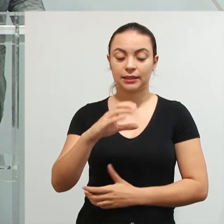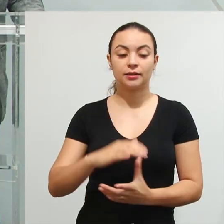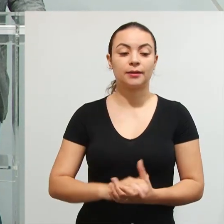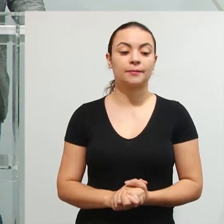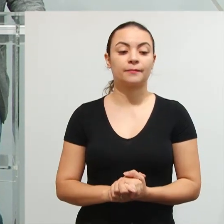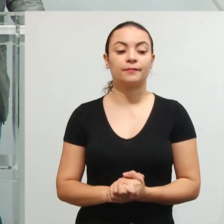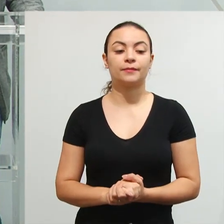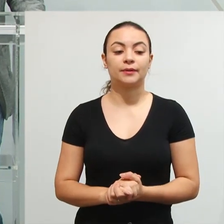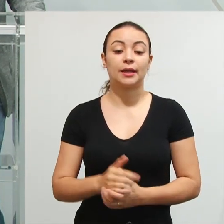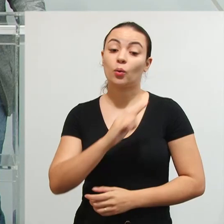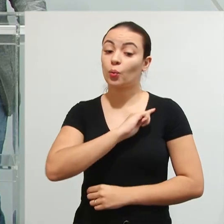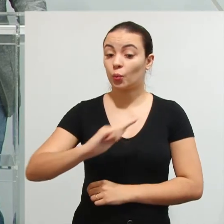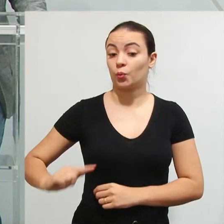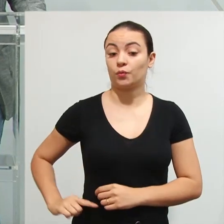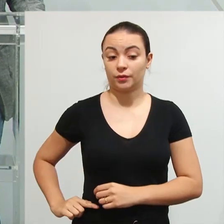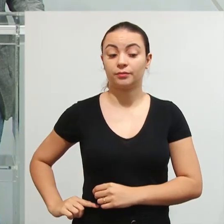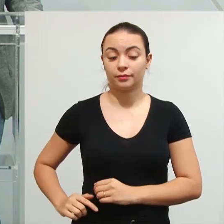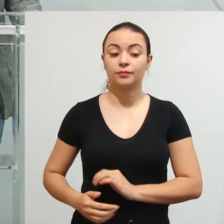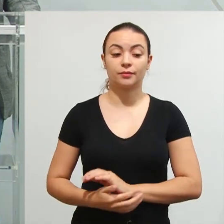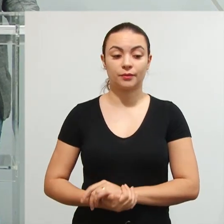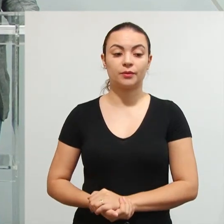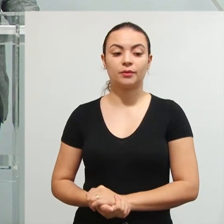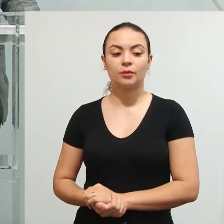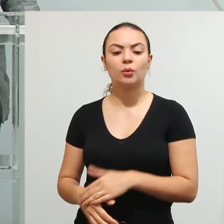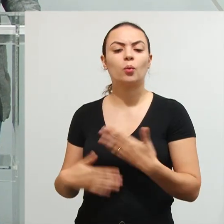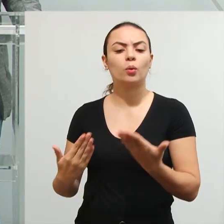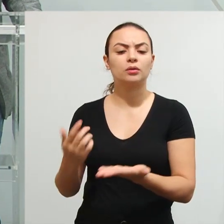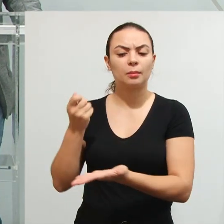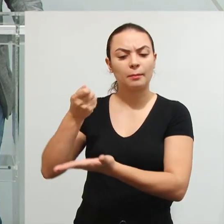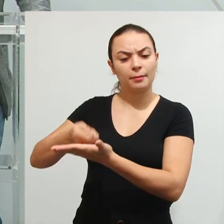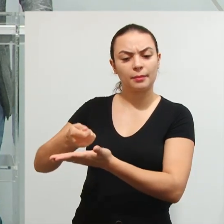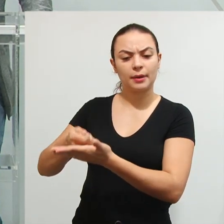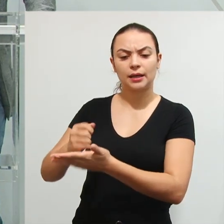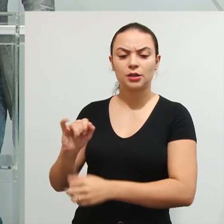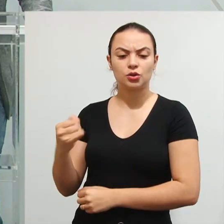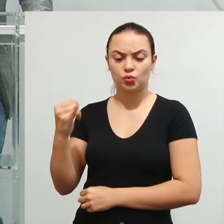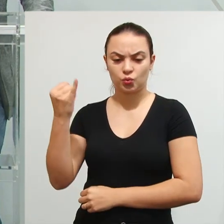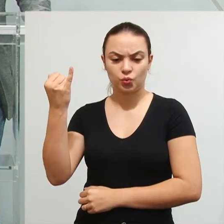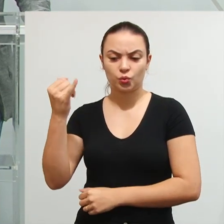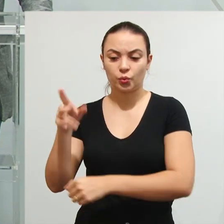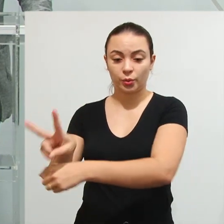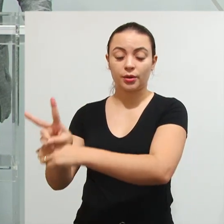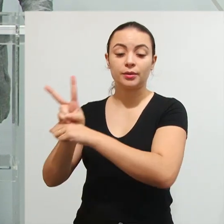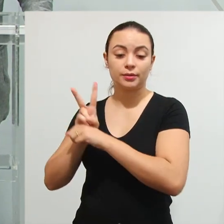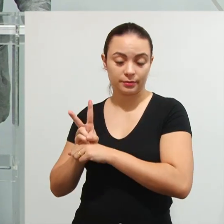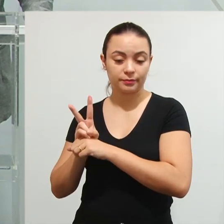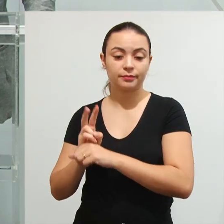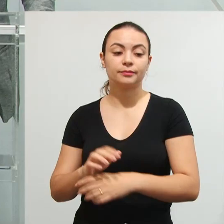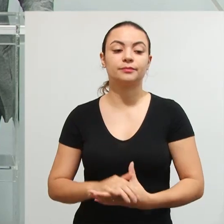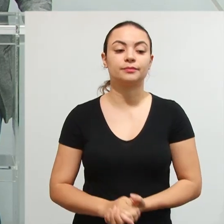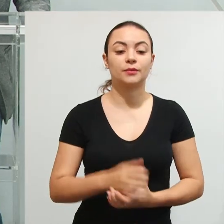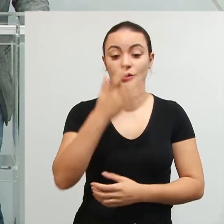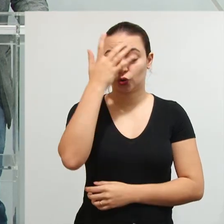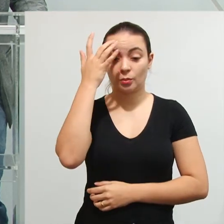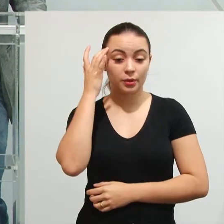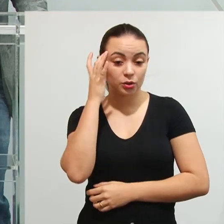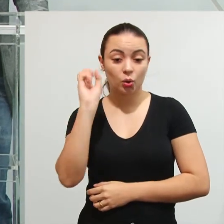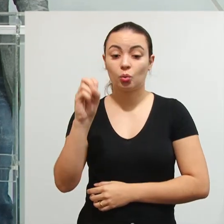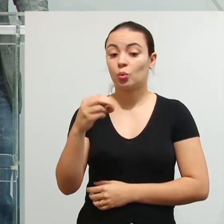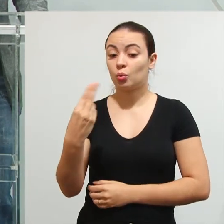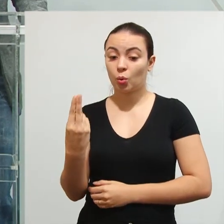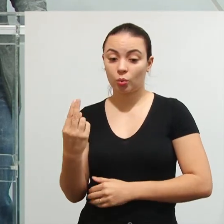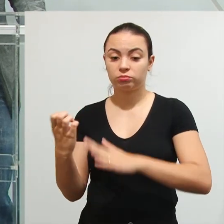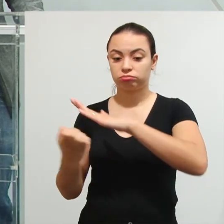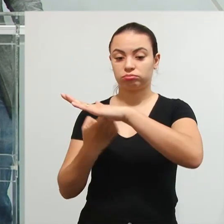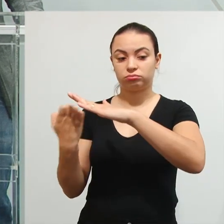que o governo paga de juros para buscar empréstimos isso no meio de pessoas físicas ou políticas Além disso tem a taxa